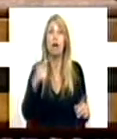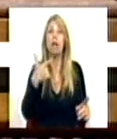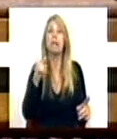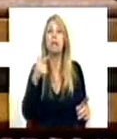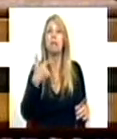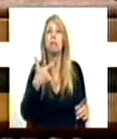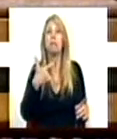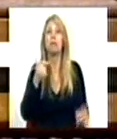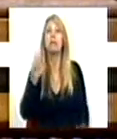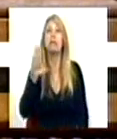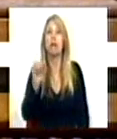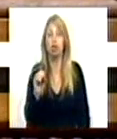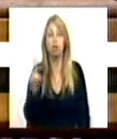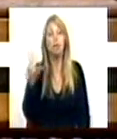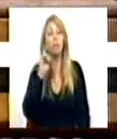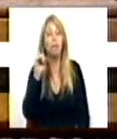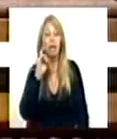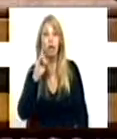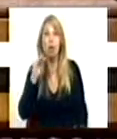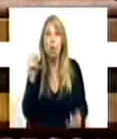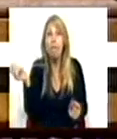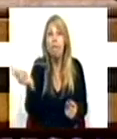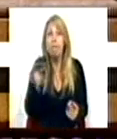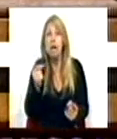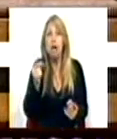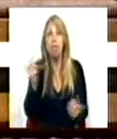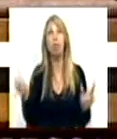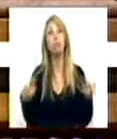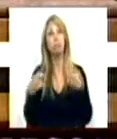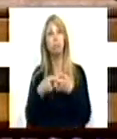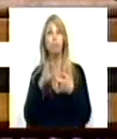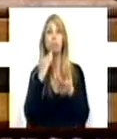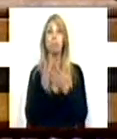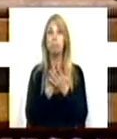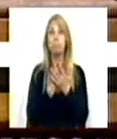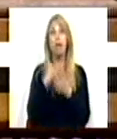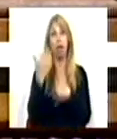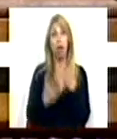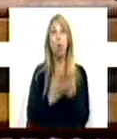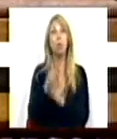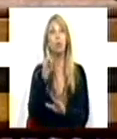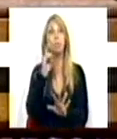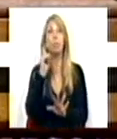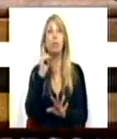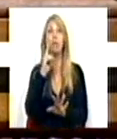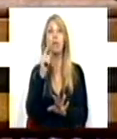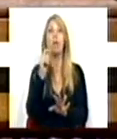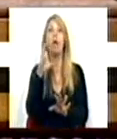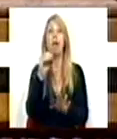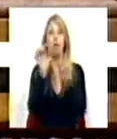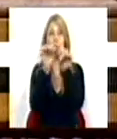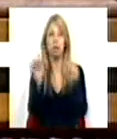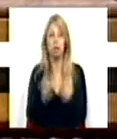para garantir caudais mínimos que sejam adequados à preservação dos ecossistemas. Em